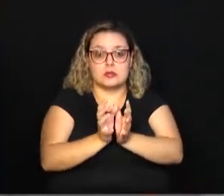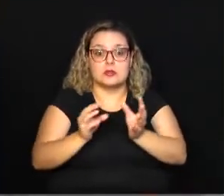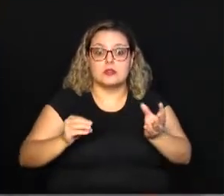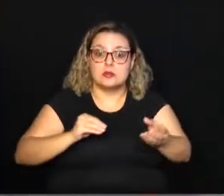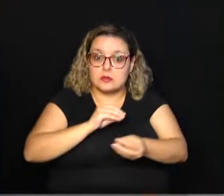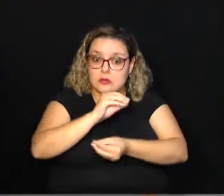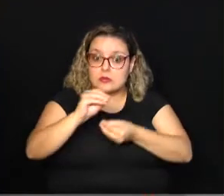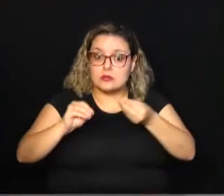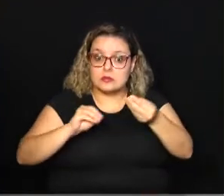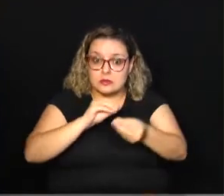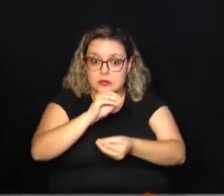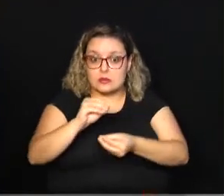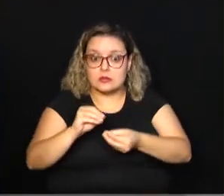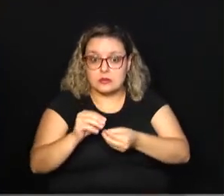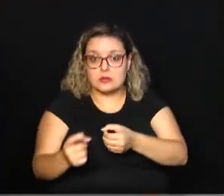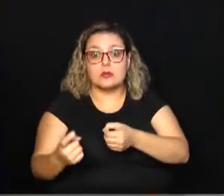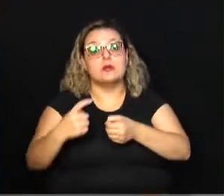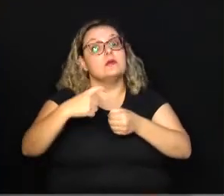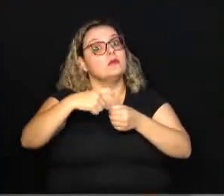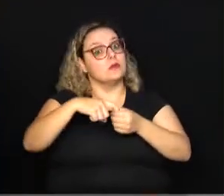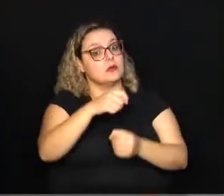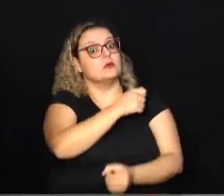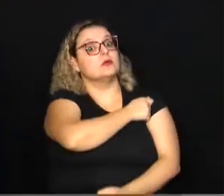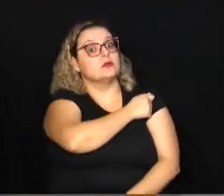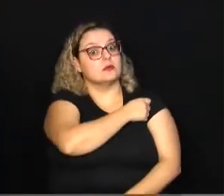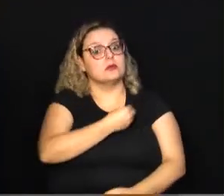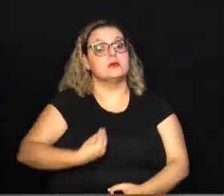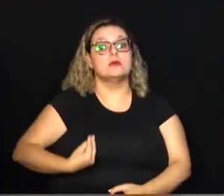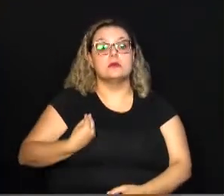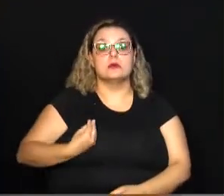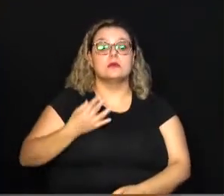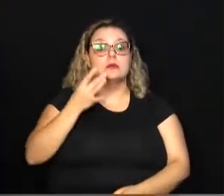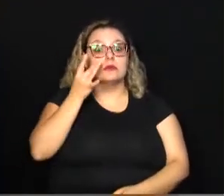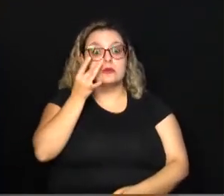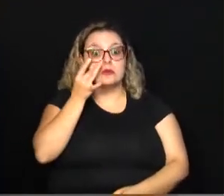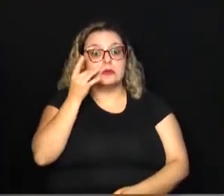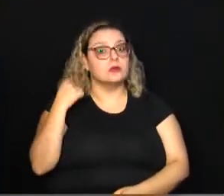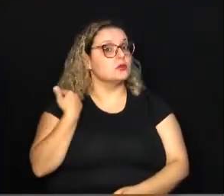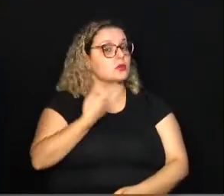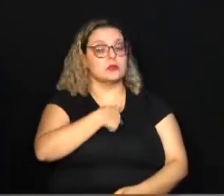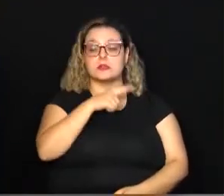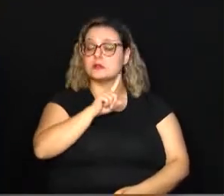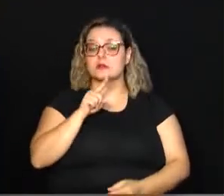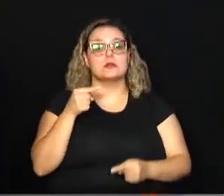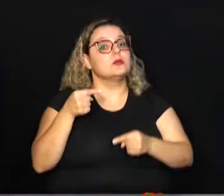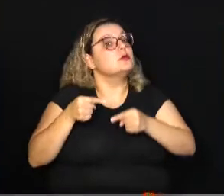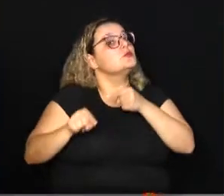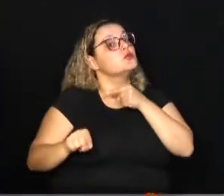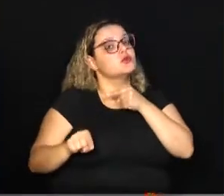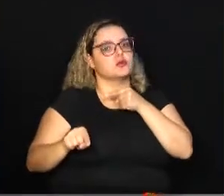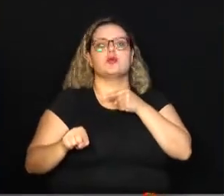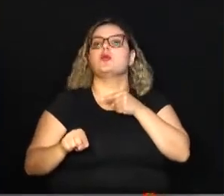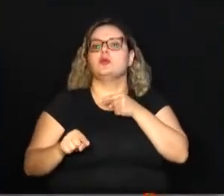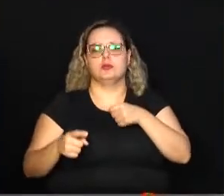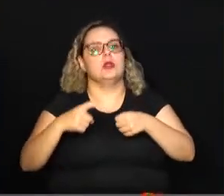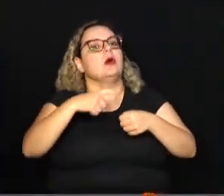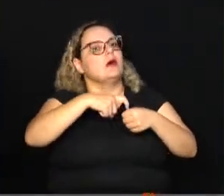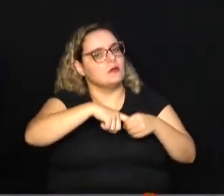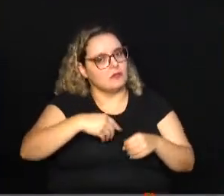retorno das voltas às aulas presenciais. Não que nós sejamos contrário à